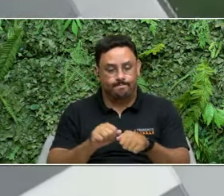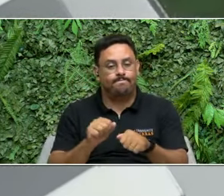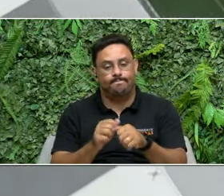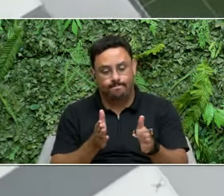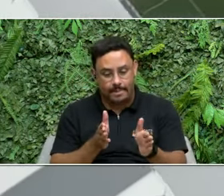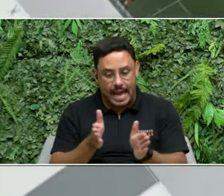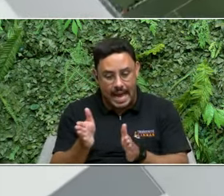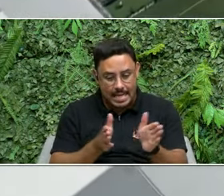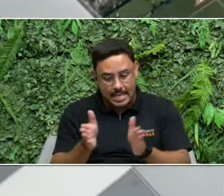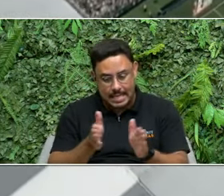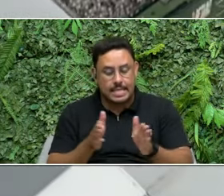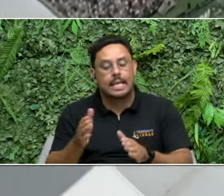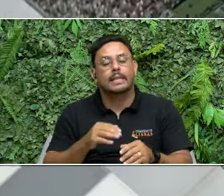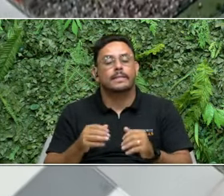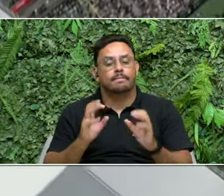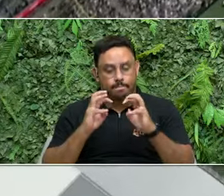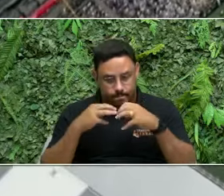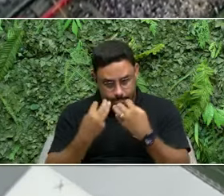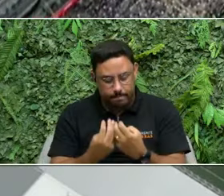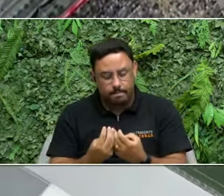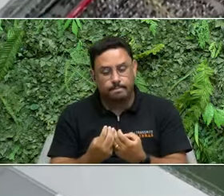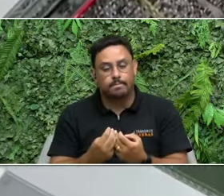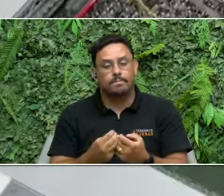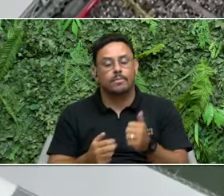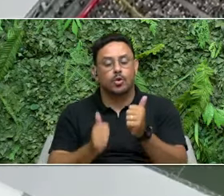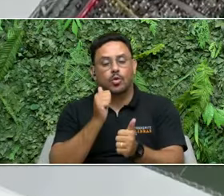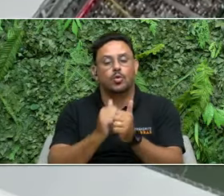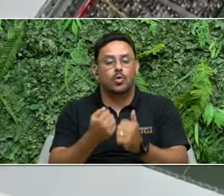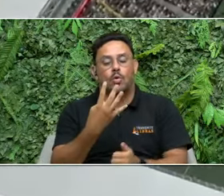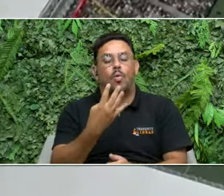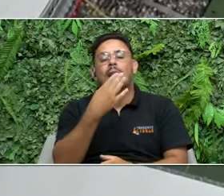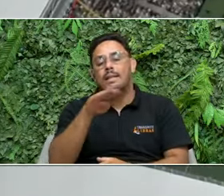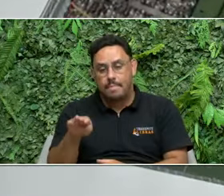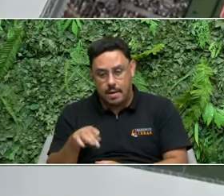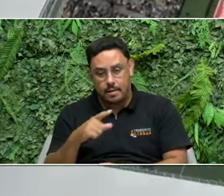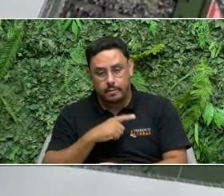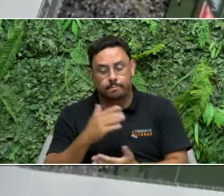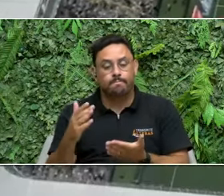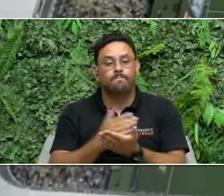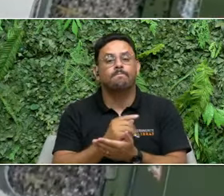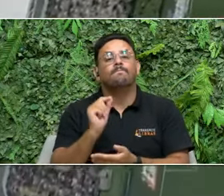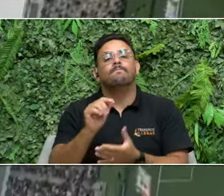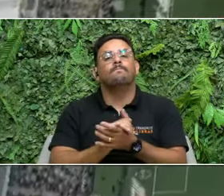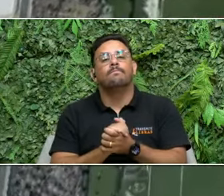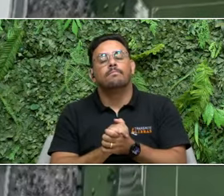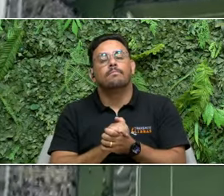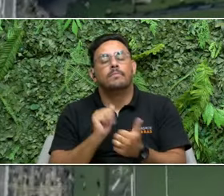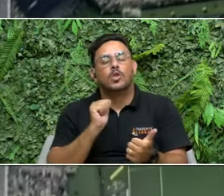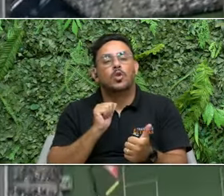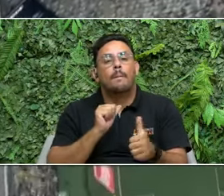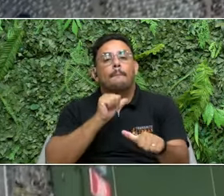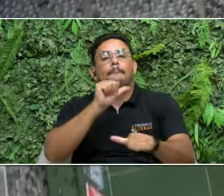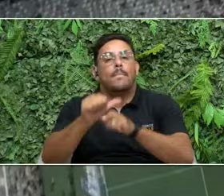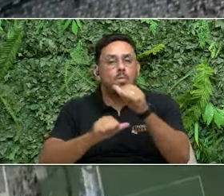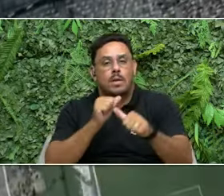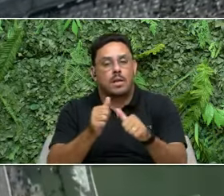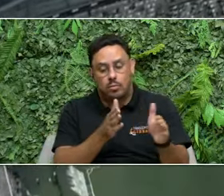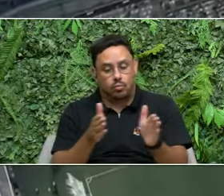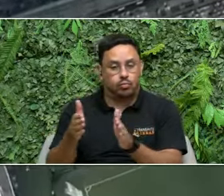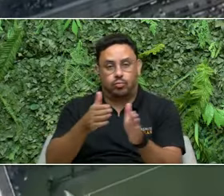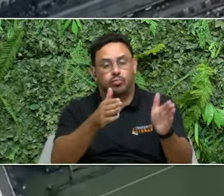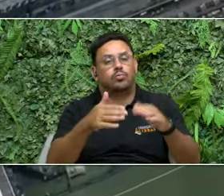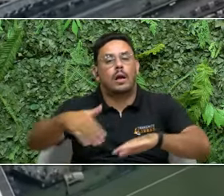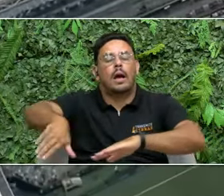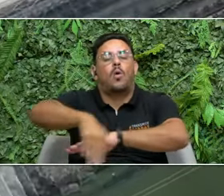acesso ao estádio lembrando jogo daqui a pouquinho às 4:30 e toda essa confusão ainda ó temos implantação de inversão do sentido de circulação das